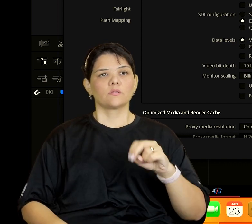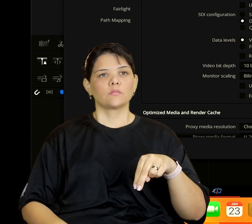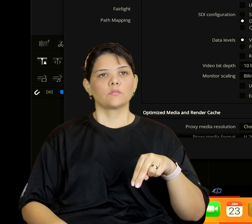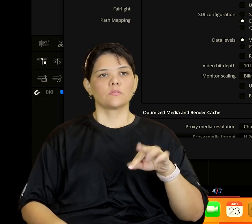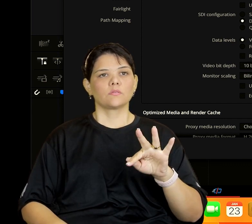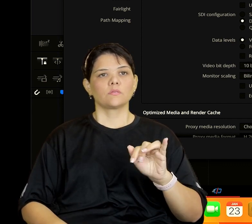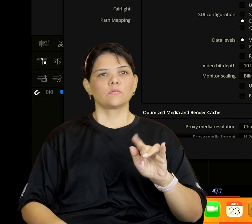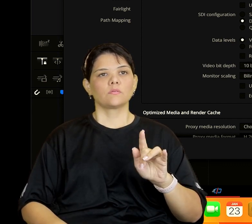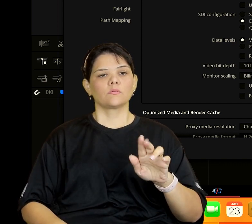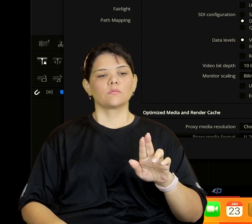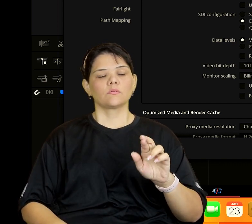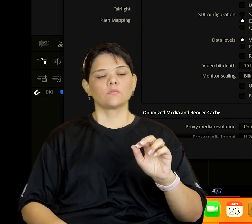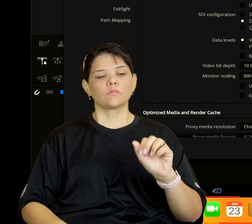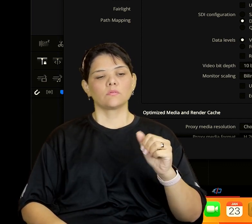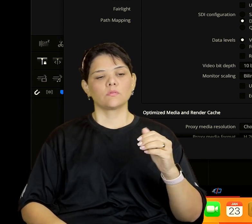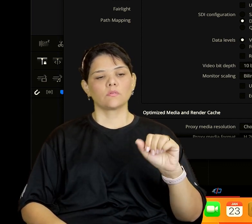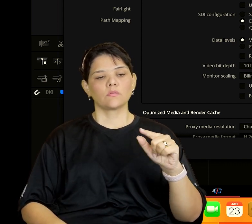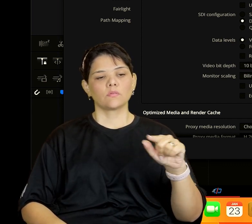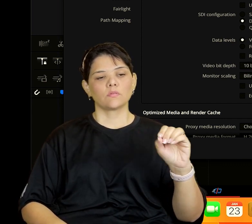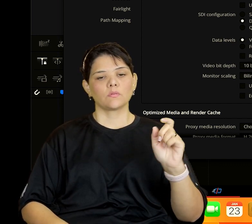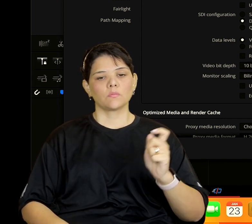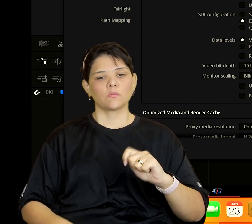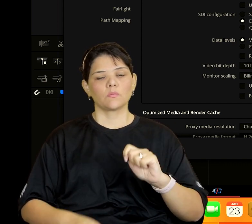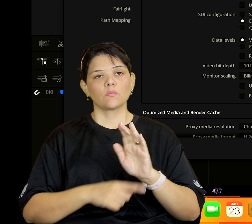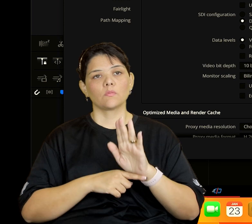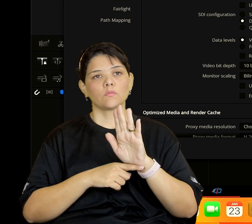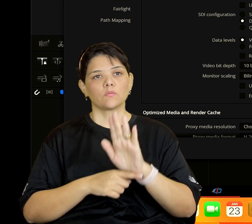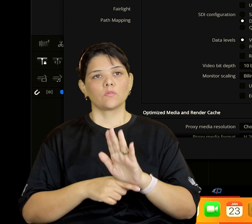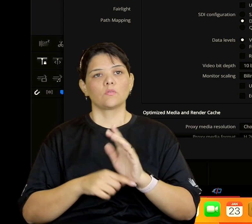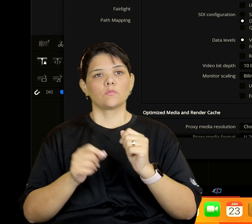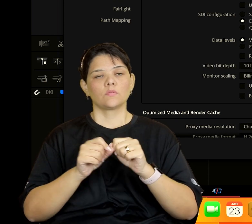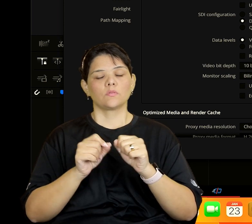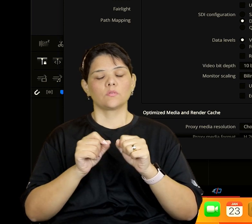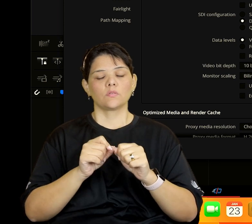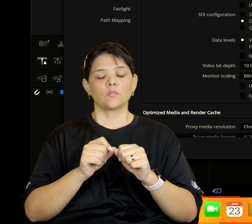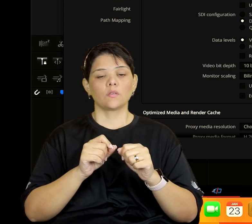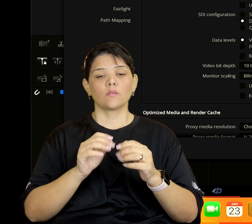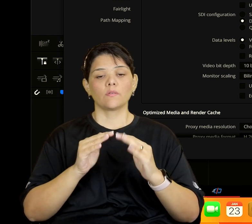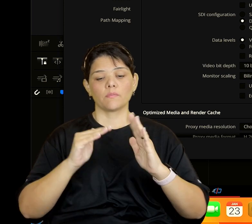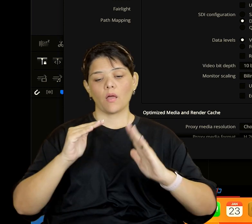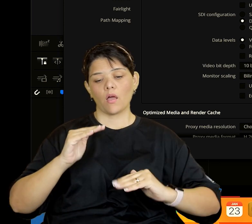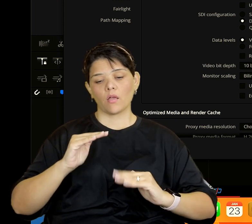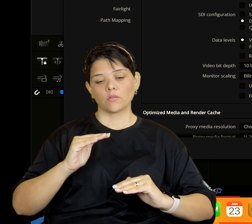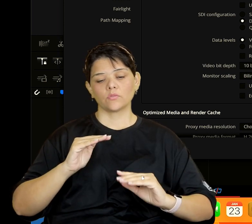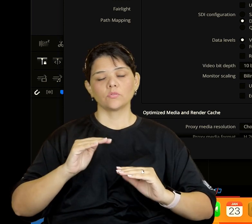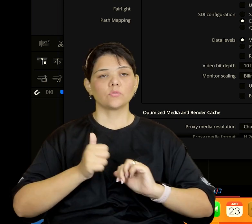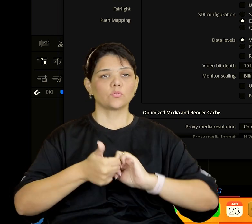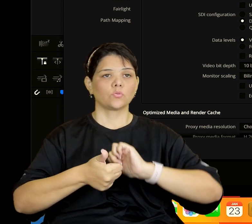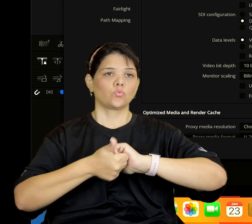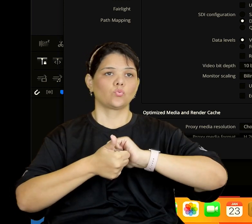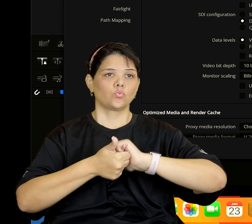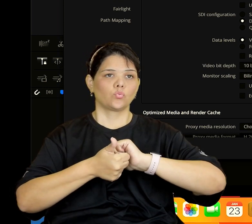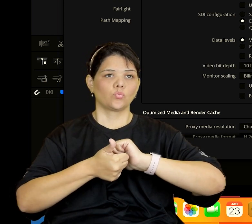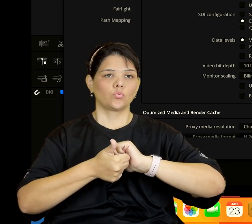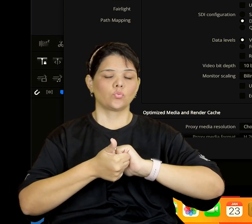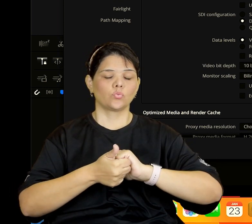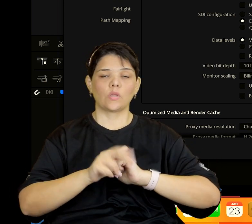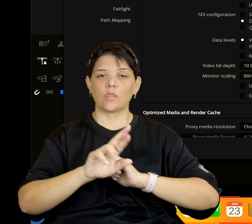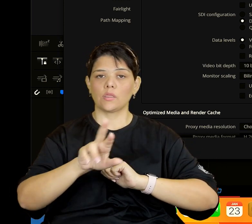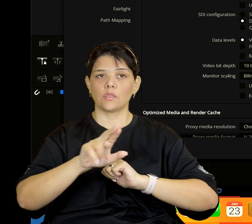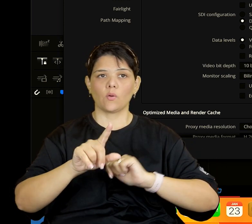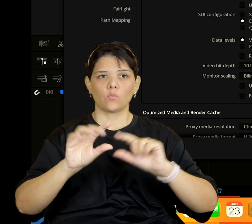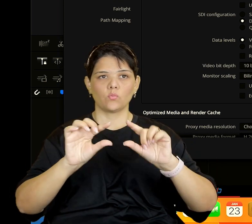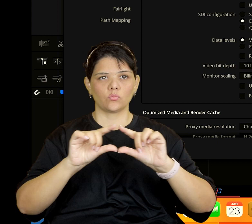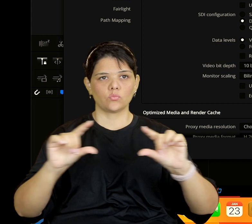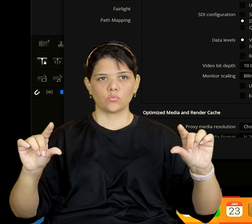coisas assim, tranquilo? Você baixa a qualidade do seu preview, do seu monitoramento de vídeo, não da timeline. Se